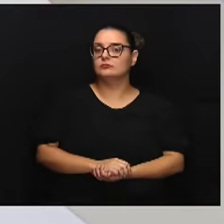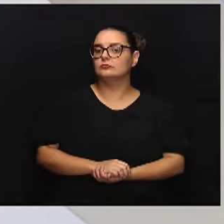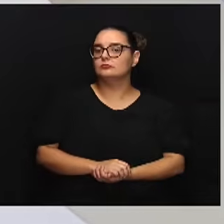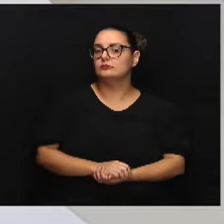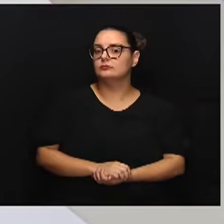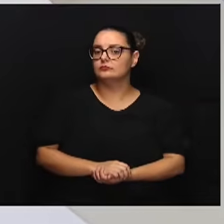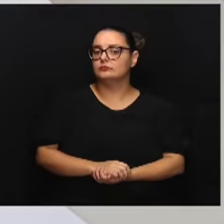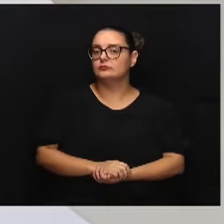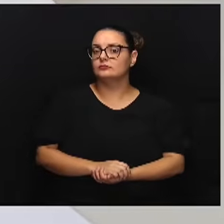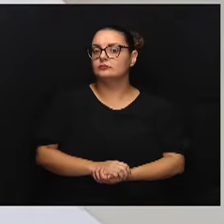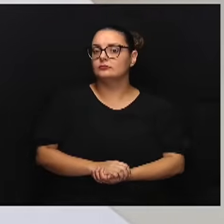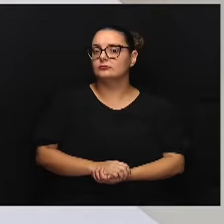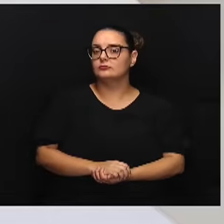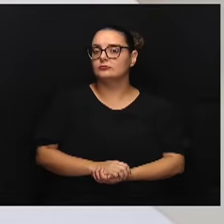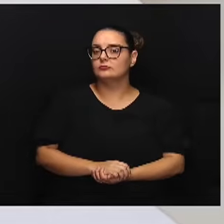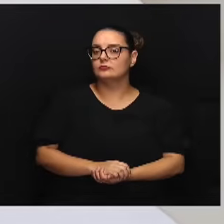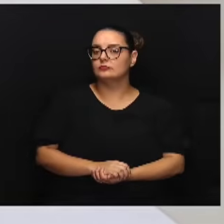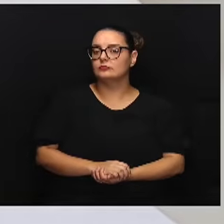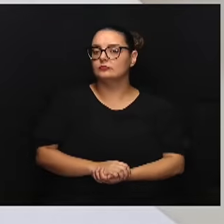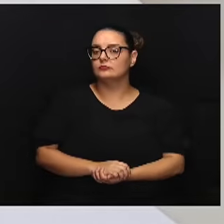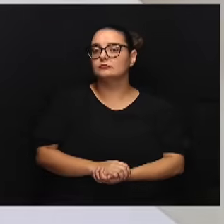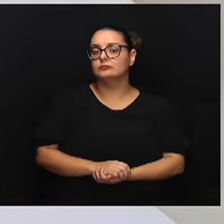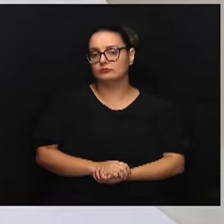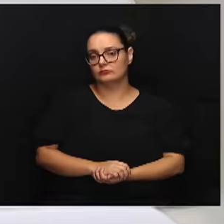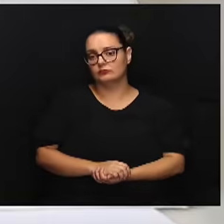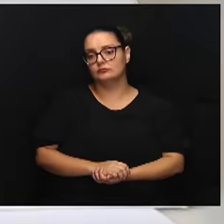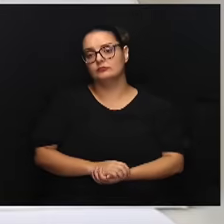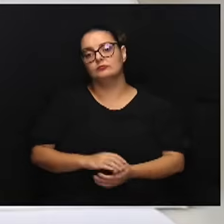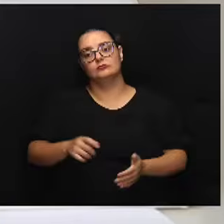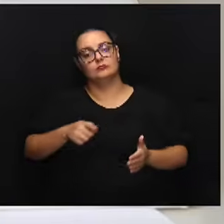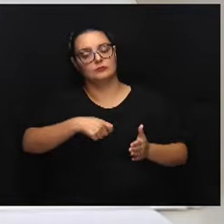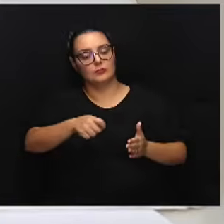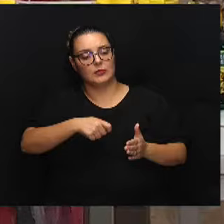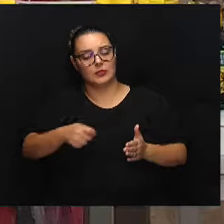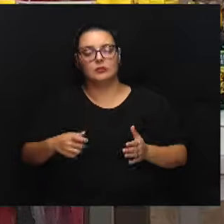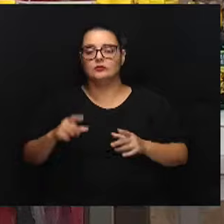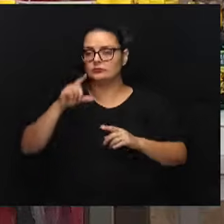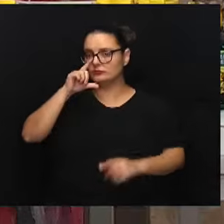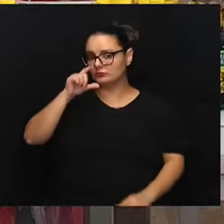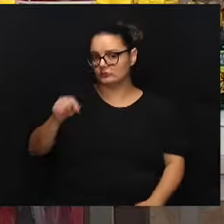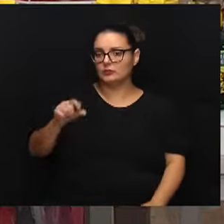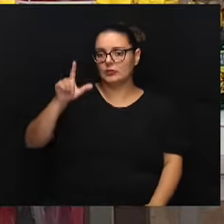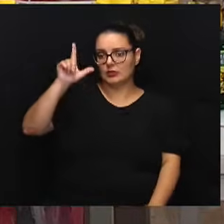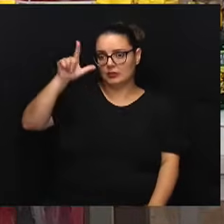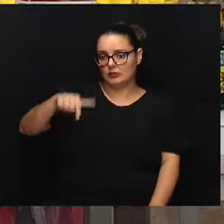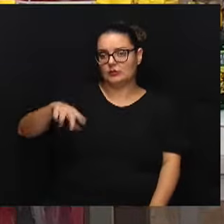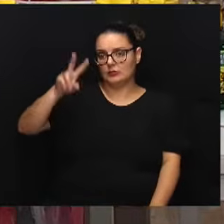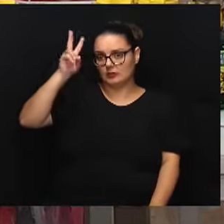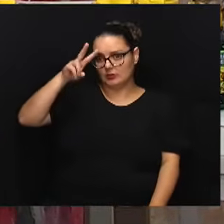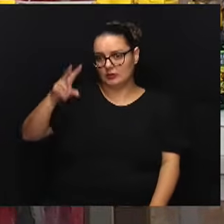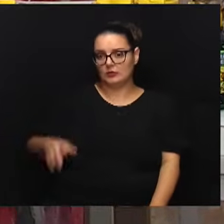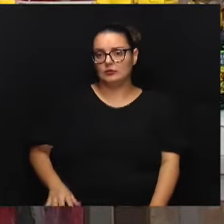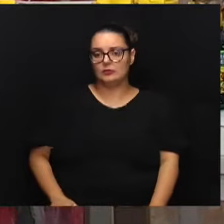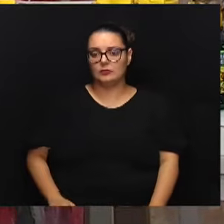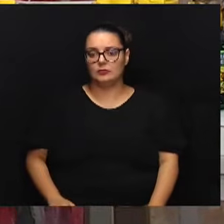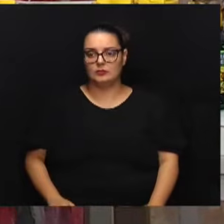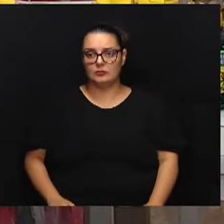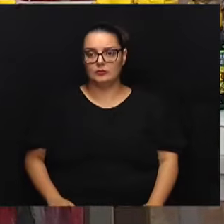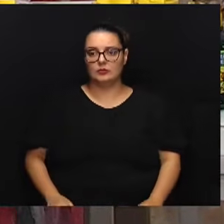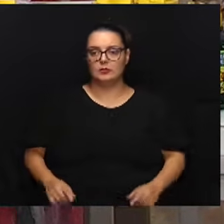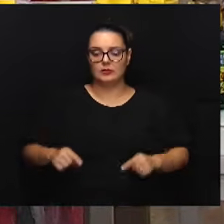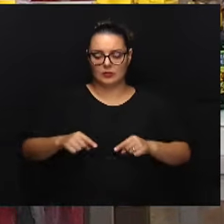Vou fechar aqui a ponta do bico. Pintou. E pinta. Lembre depois, olha só, de fechar, vocês vão fazer uma